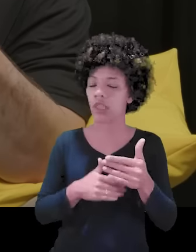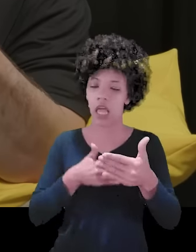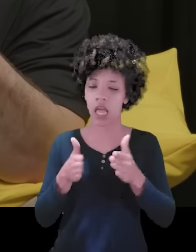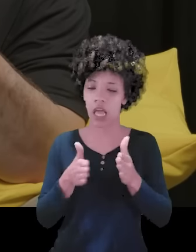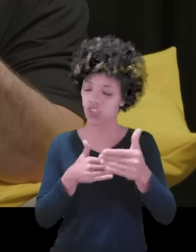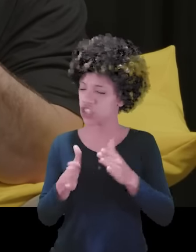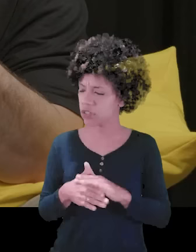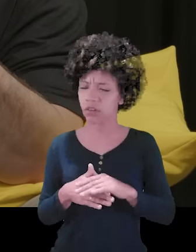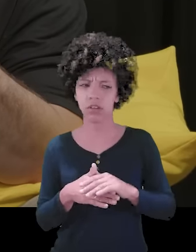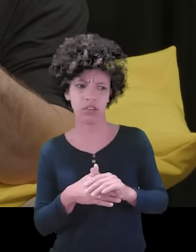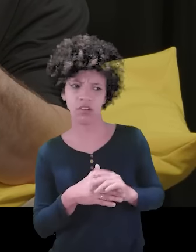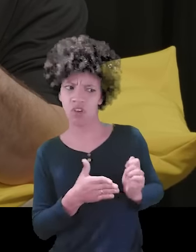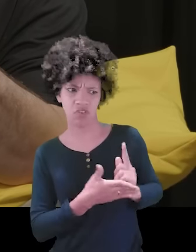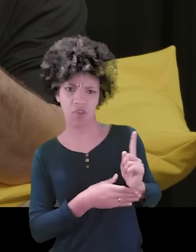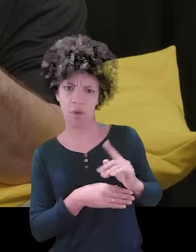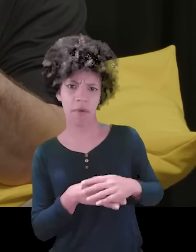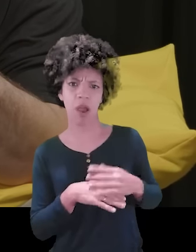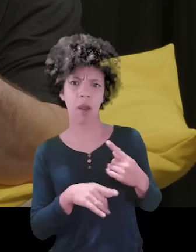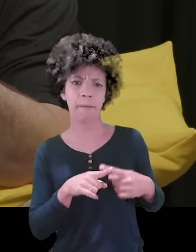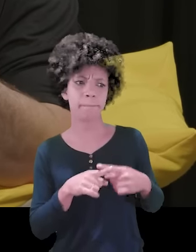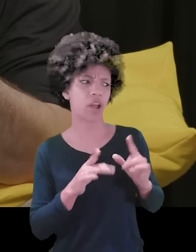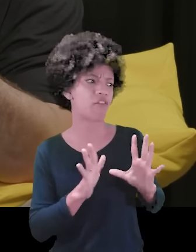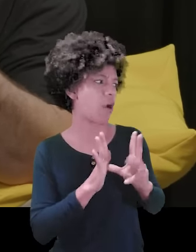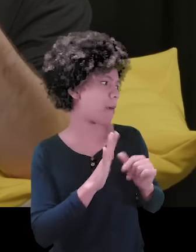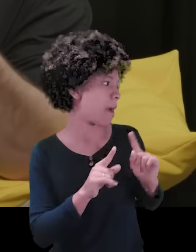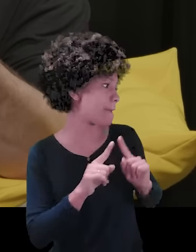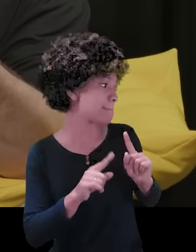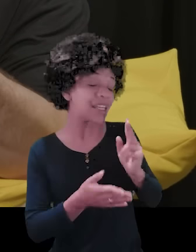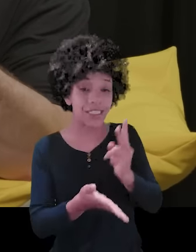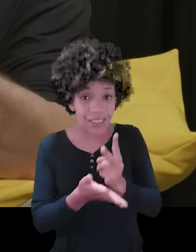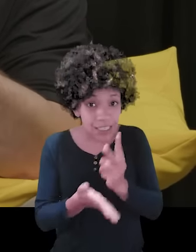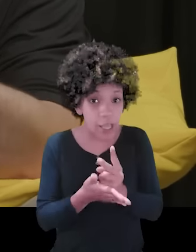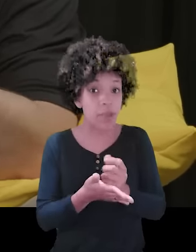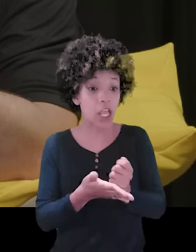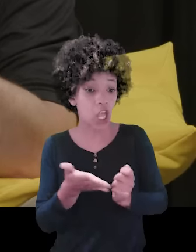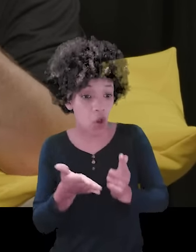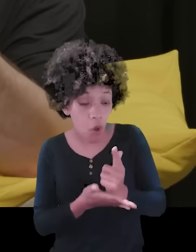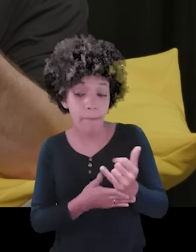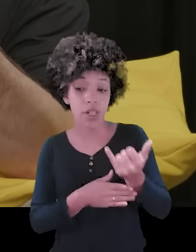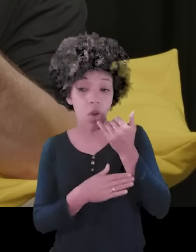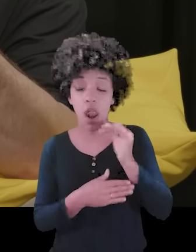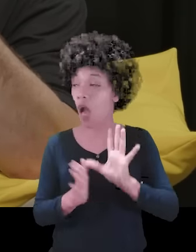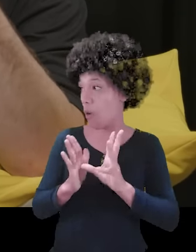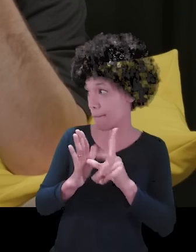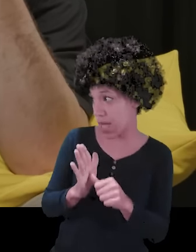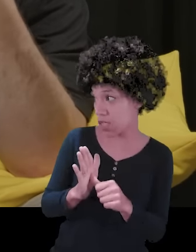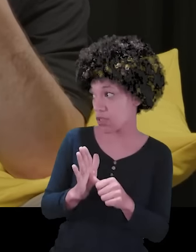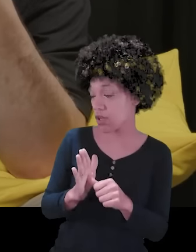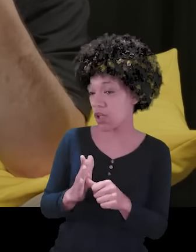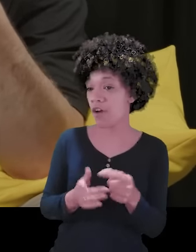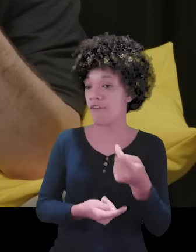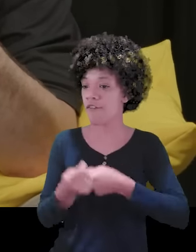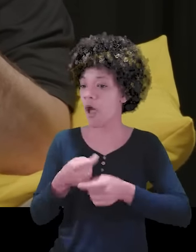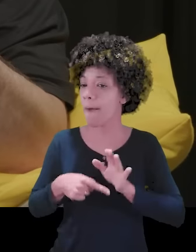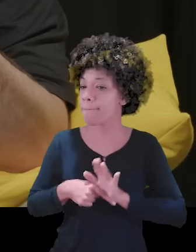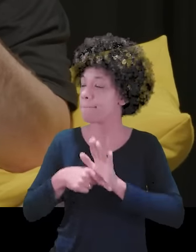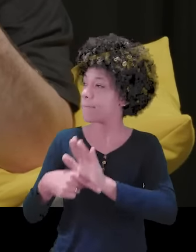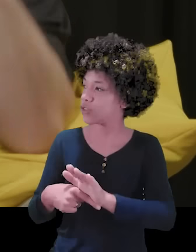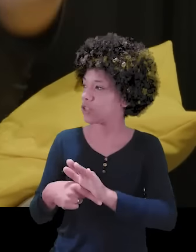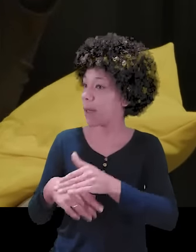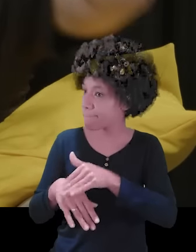você não sei Cancelar para sua foto eu não vou comprar isso daqui pensa que foi roubado sempre quando alguém compra um celular roubado ele vai financiar